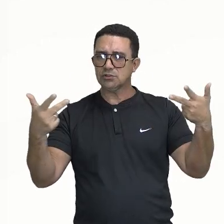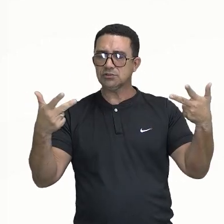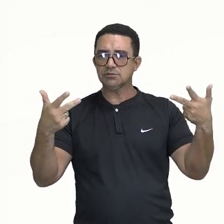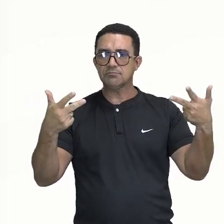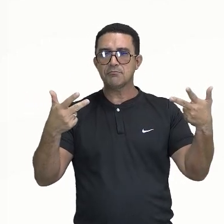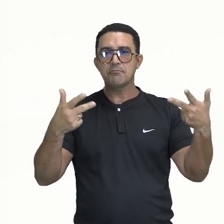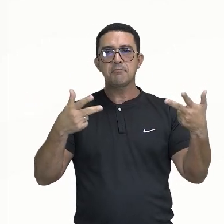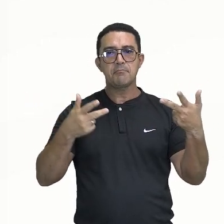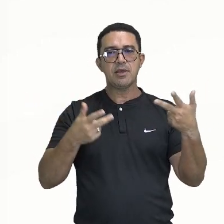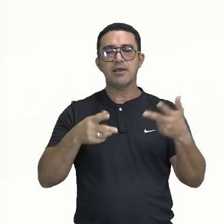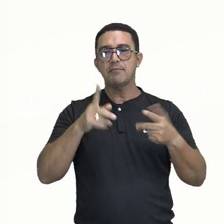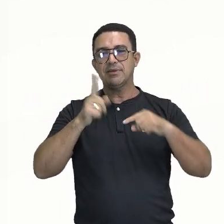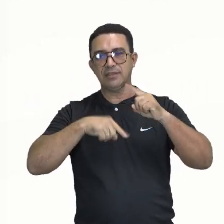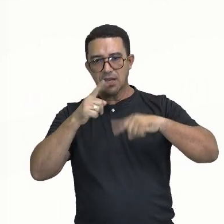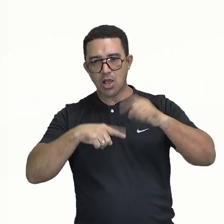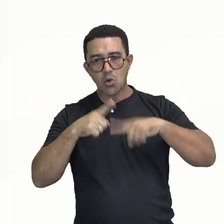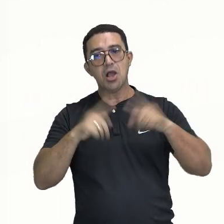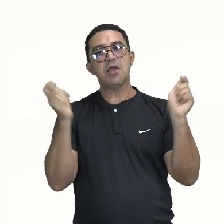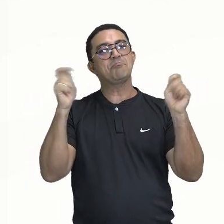classificados, tangíveis,